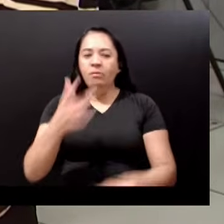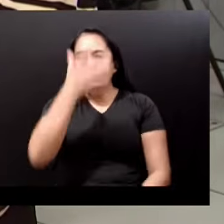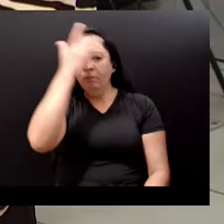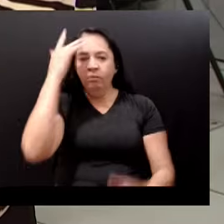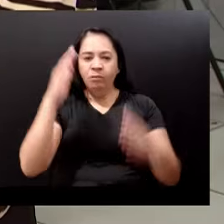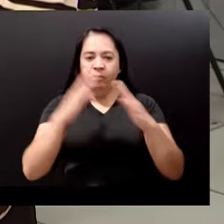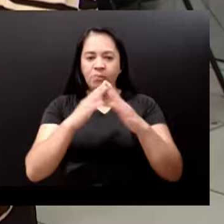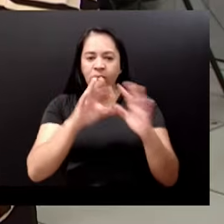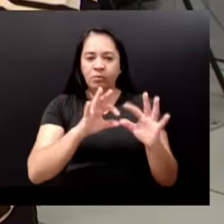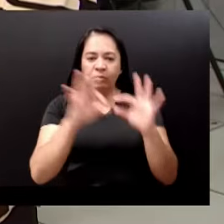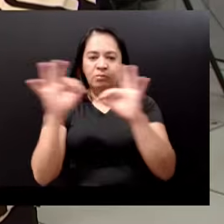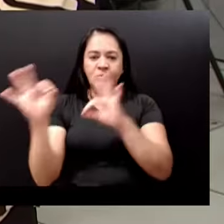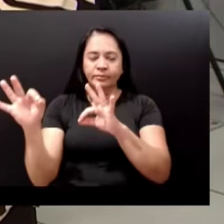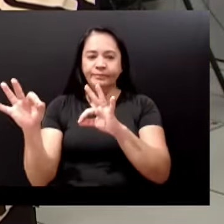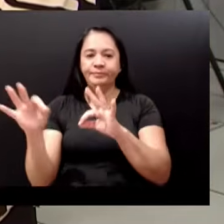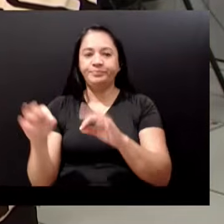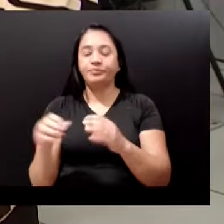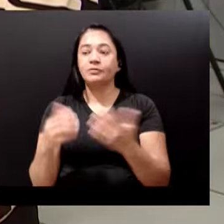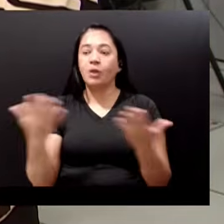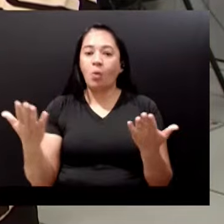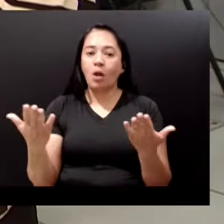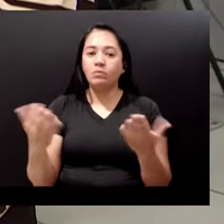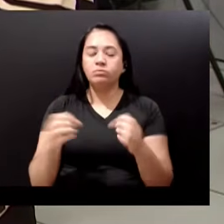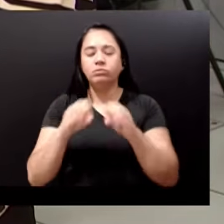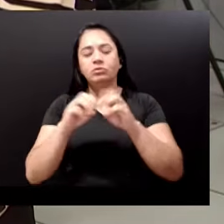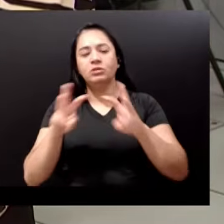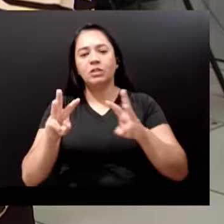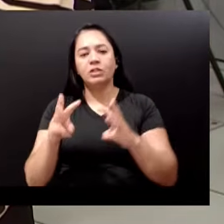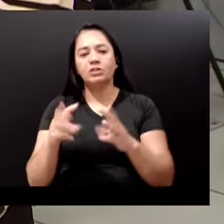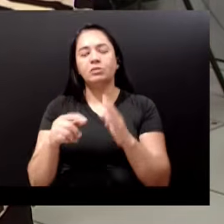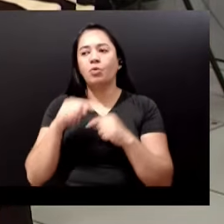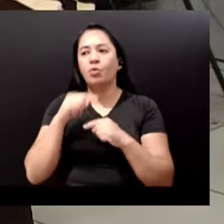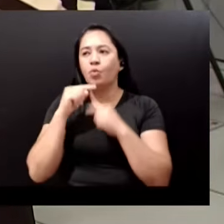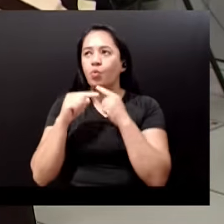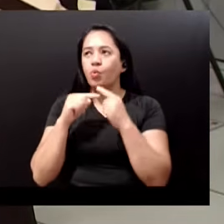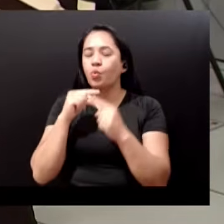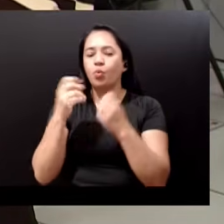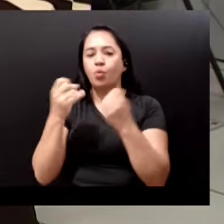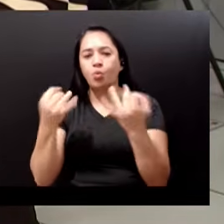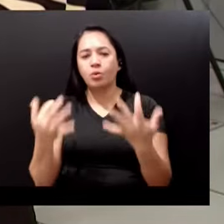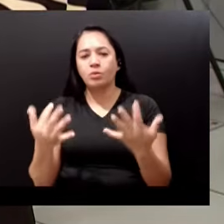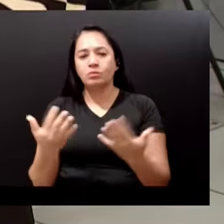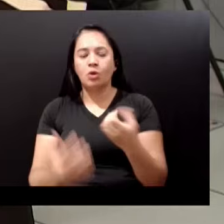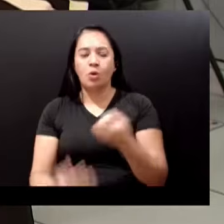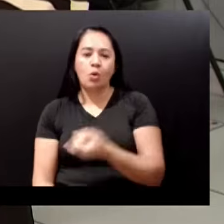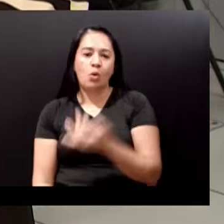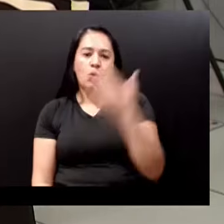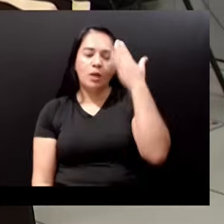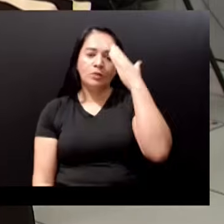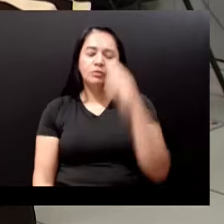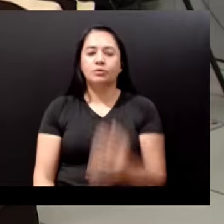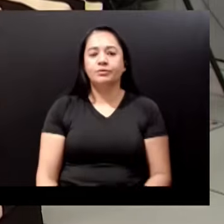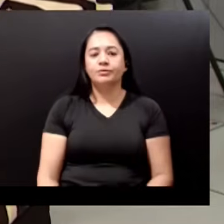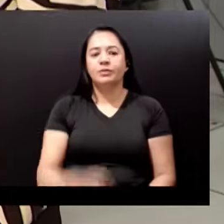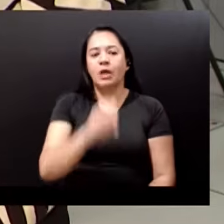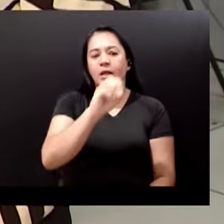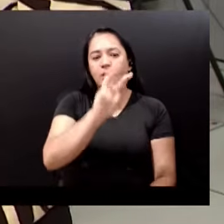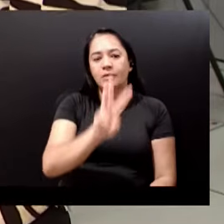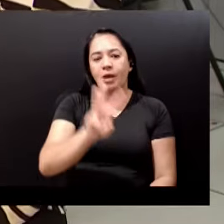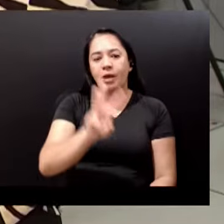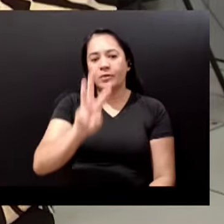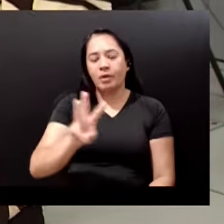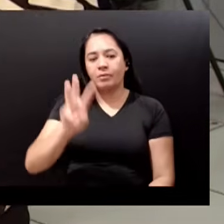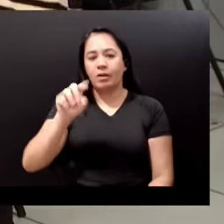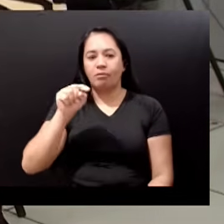também, qual é o site do CEPAT para tirar todas as dúvidas e saber quais os cursos que vocês estão oferecendo. Claro, importante, no